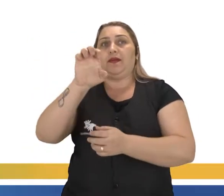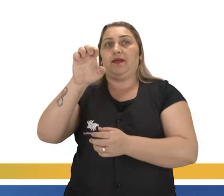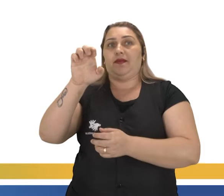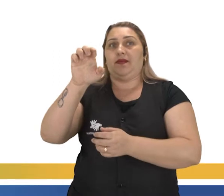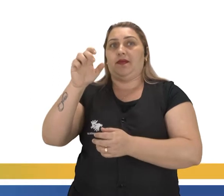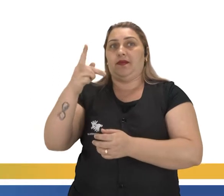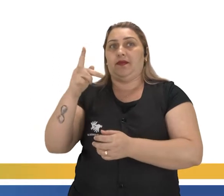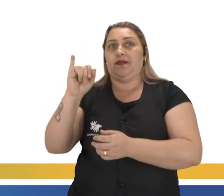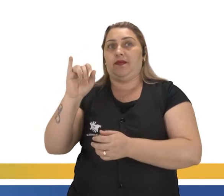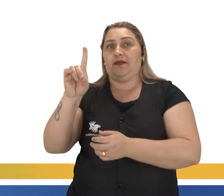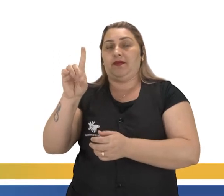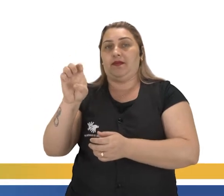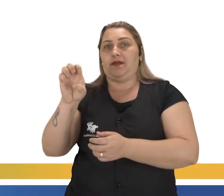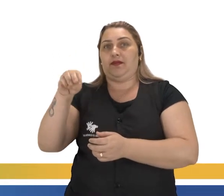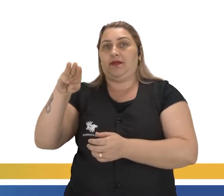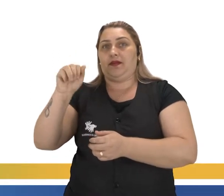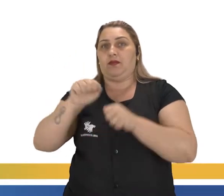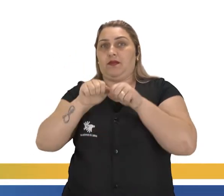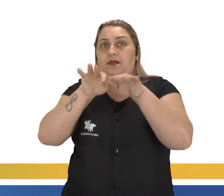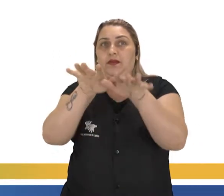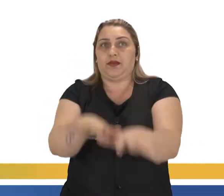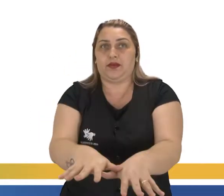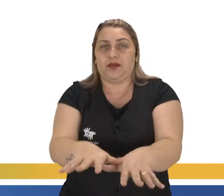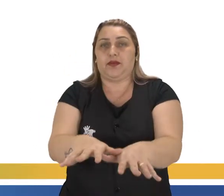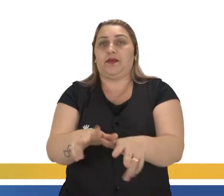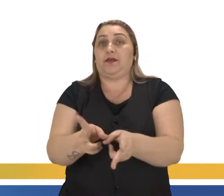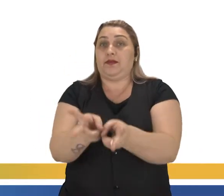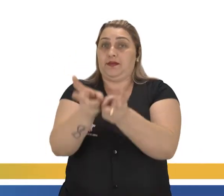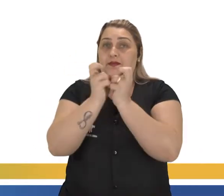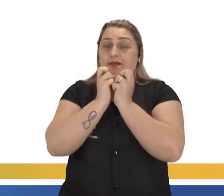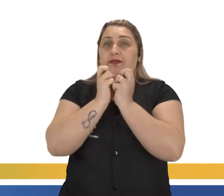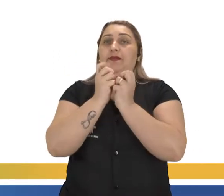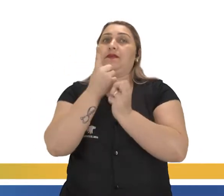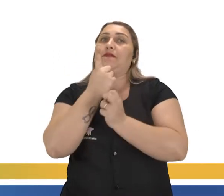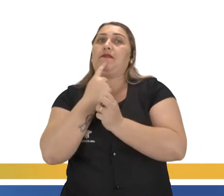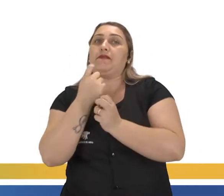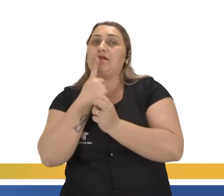epidemia. Epidemia. Percebam que está grifado de